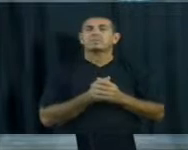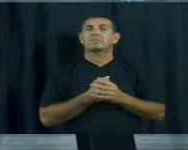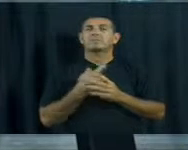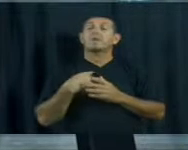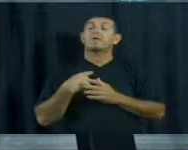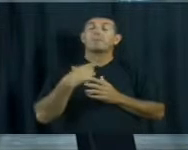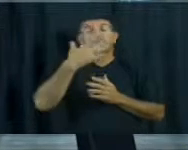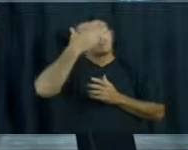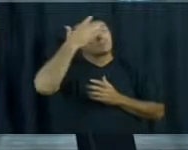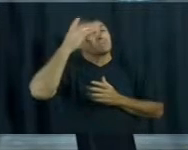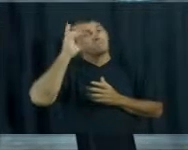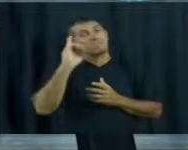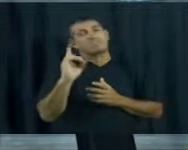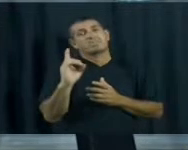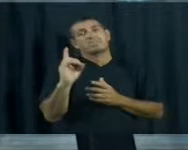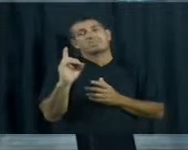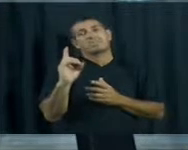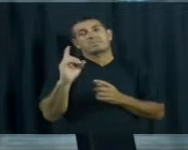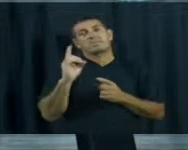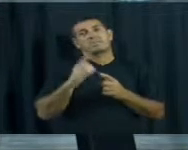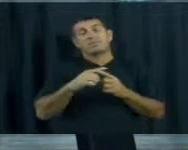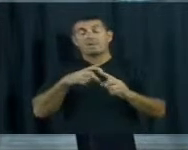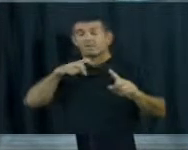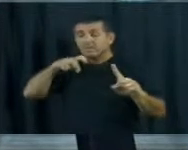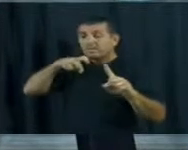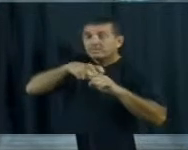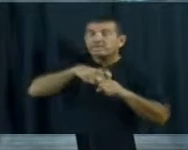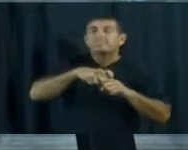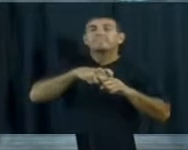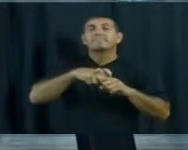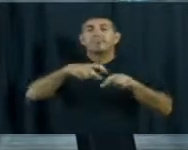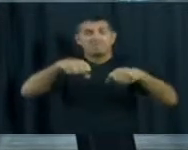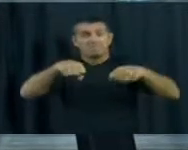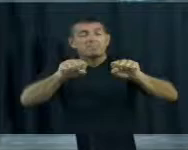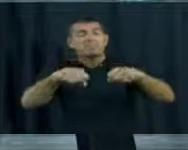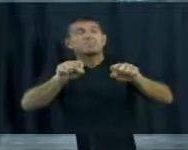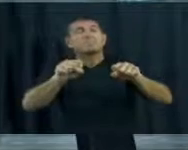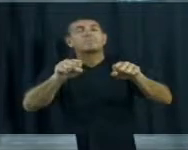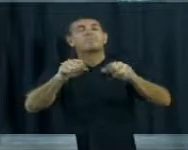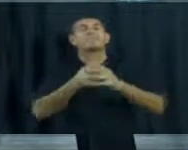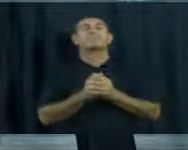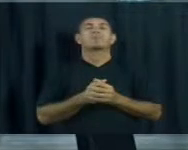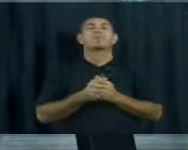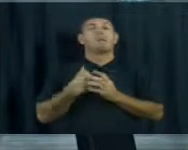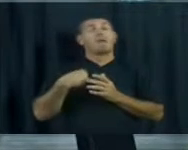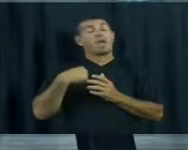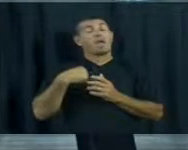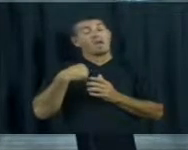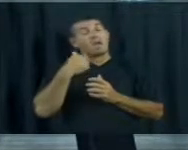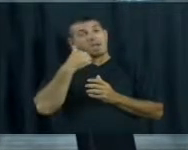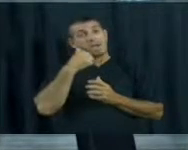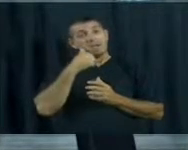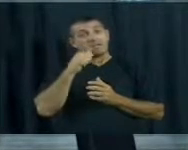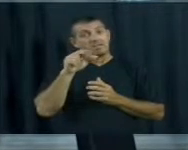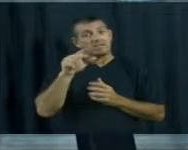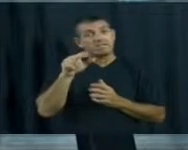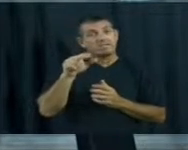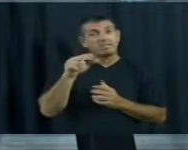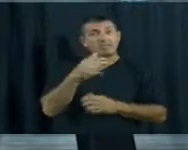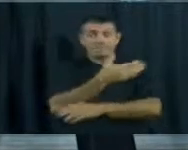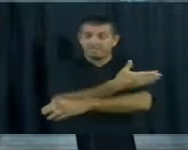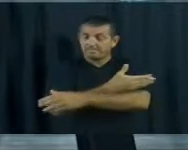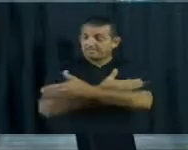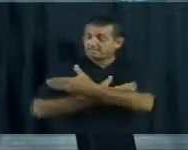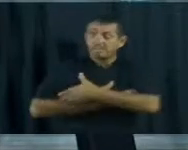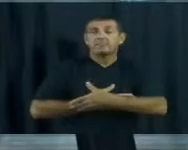Sou um pouco deficiente por conta de um acidente que eu tive de moto, mas eu sou irmã do fulano. Um rapaz que não tinha um